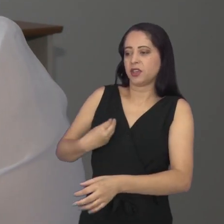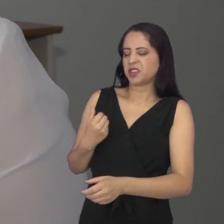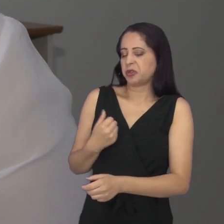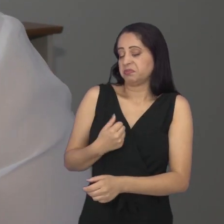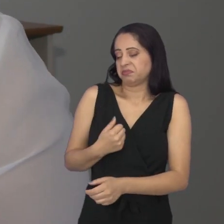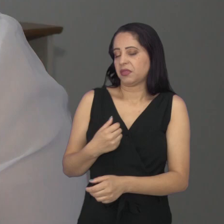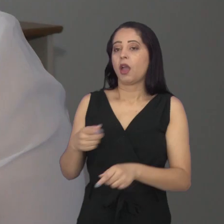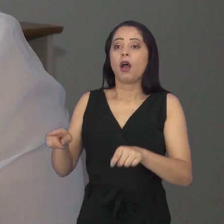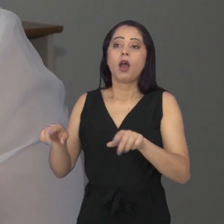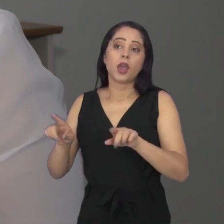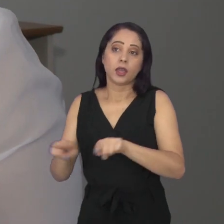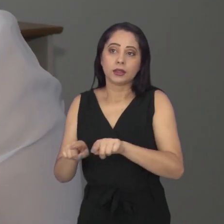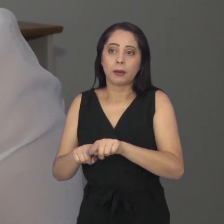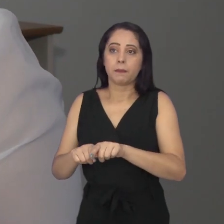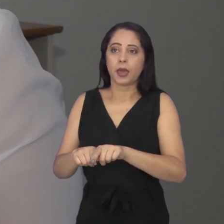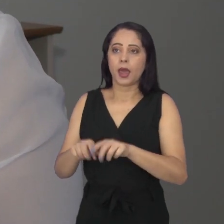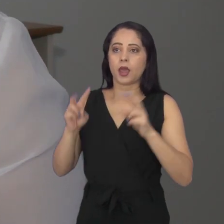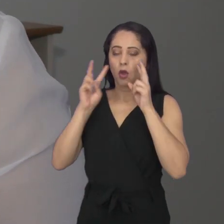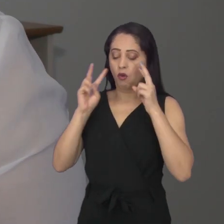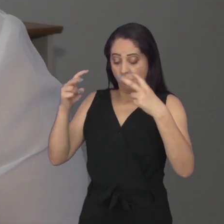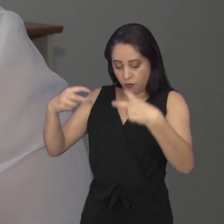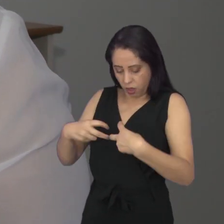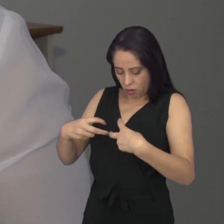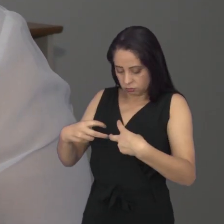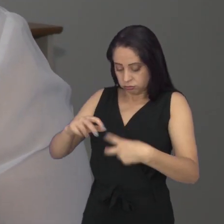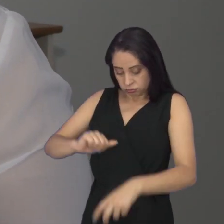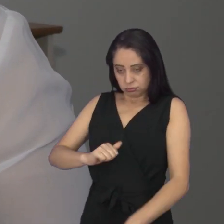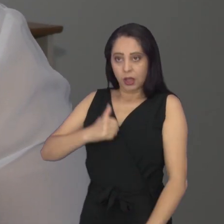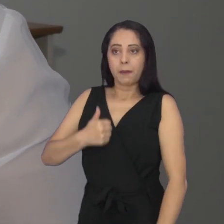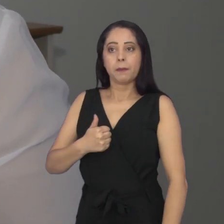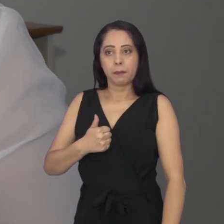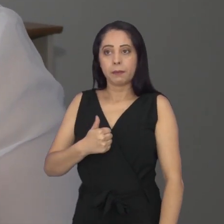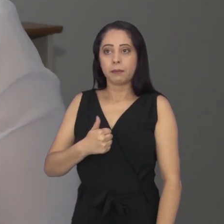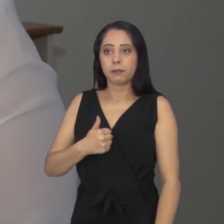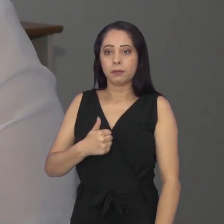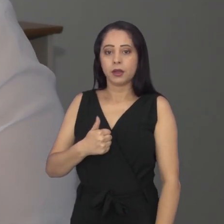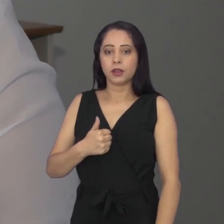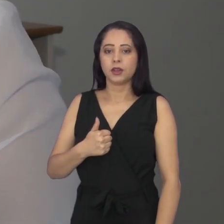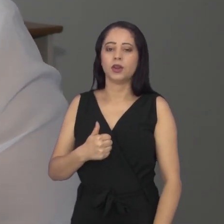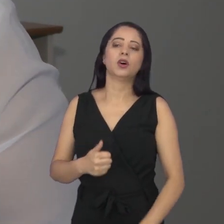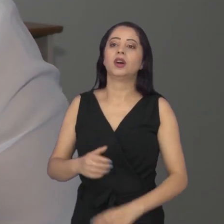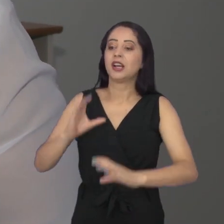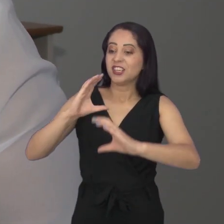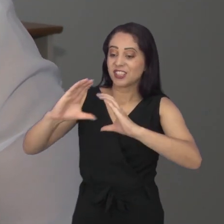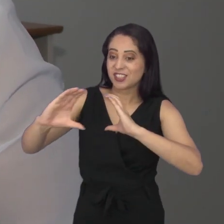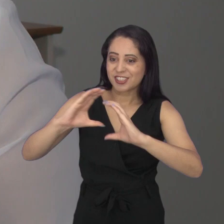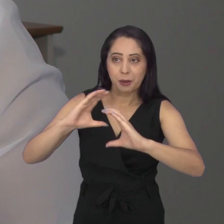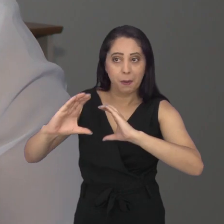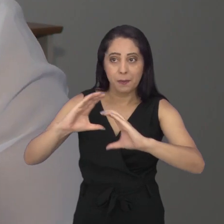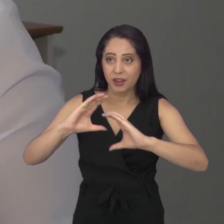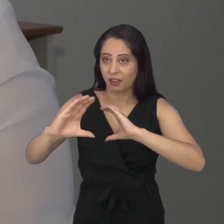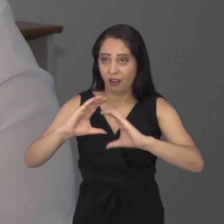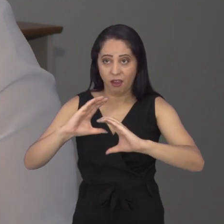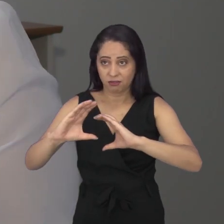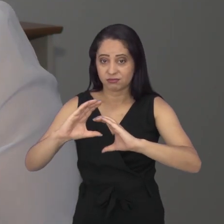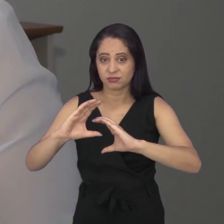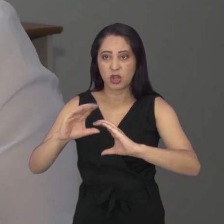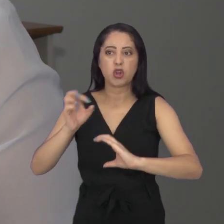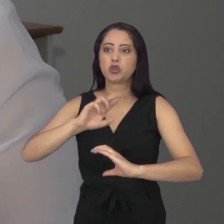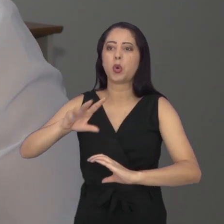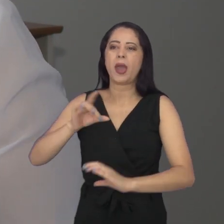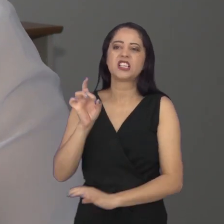poder da comunicação, me falar de forma mais assertiva e, assim, se comunicar não é só você